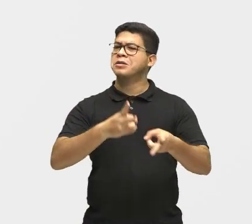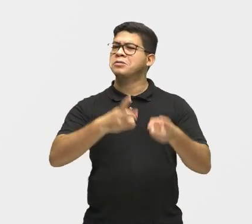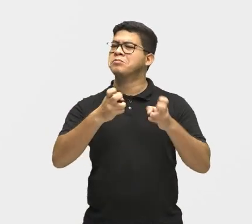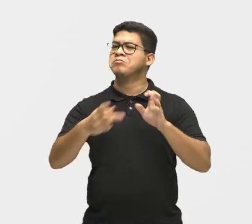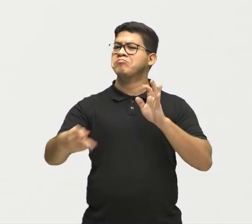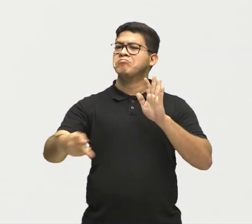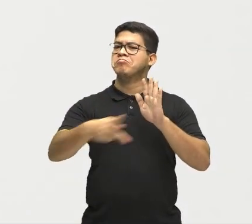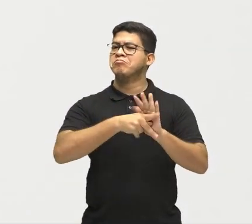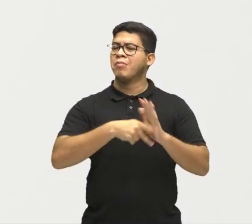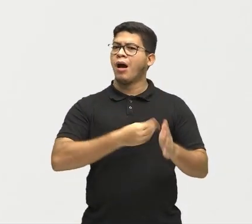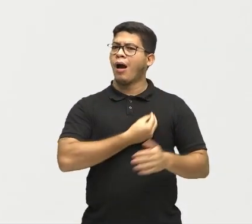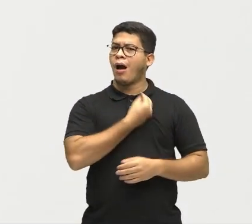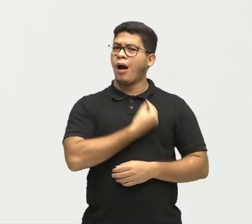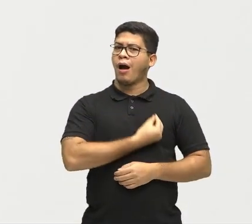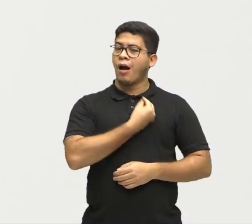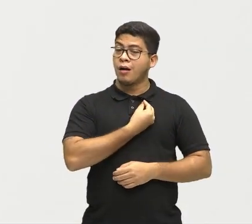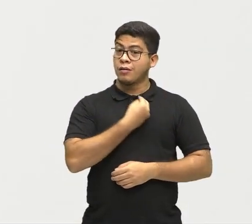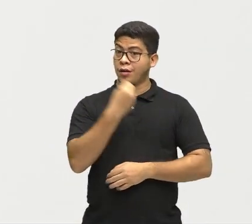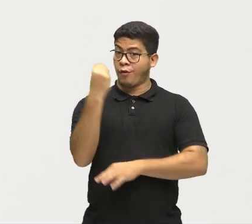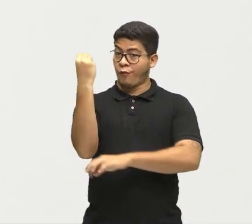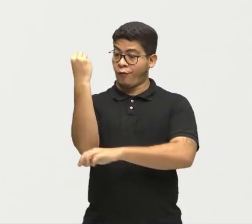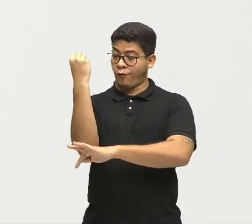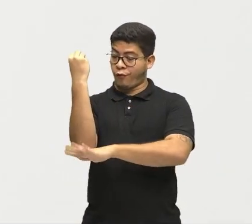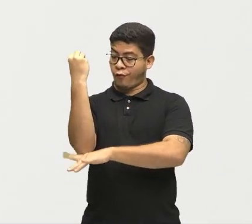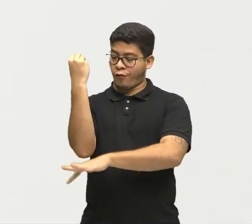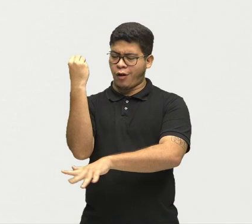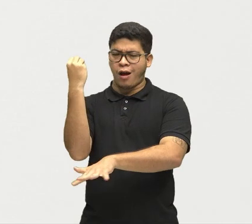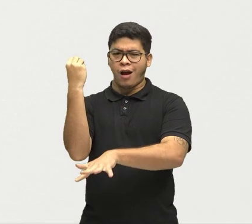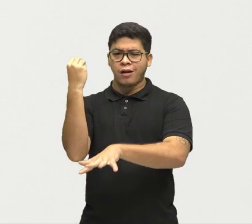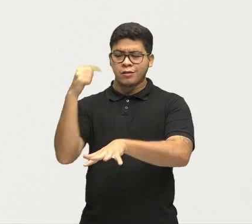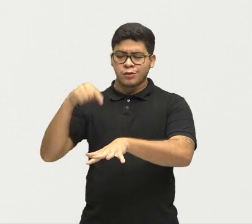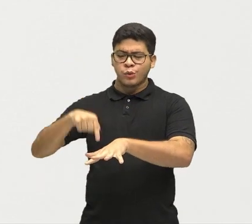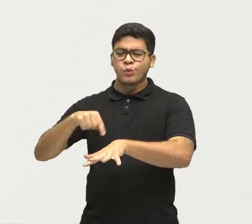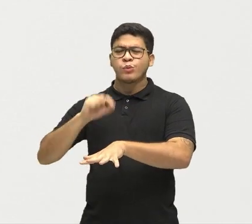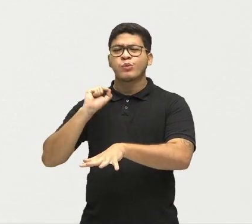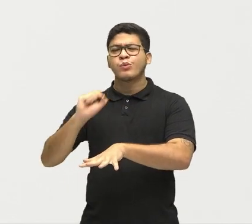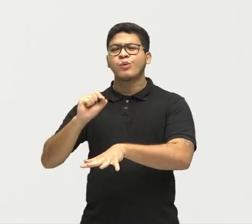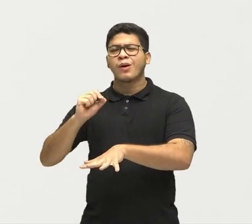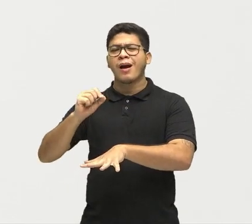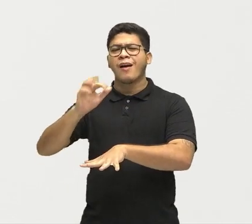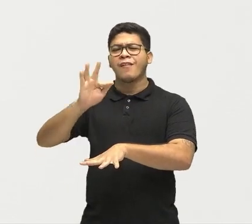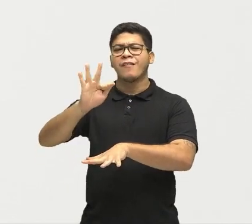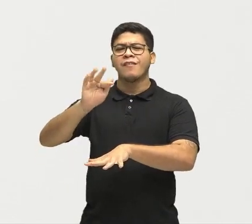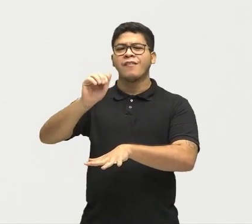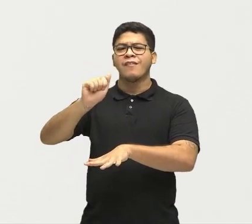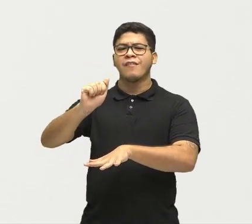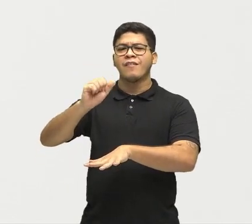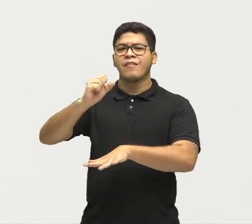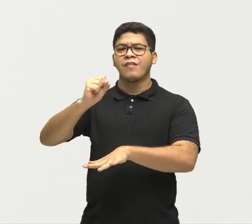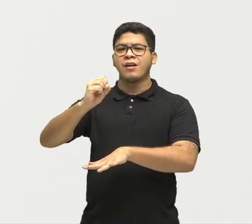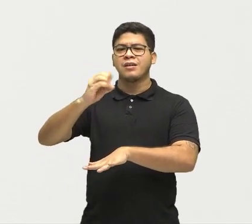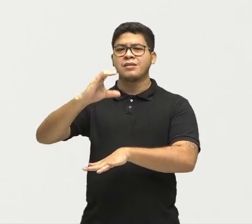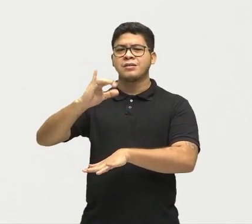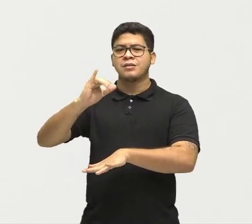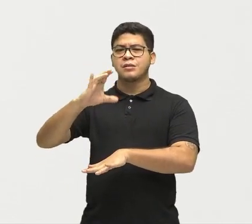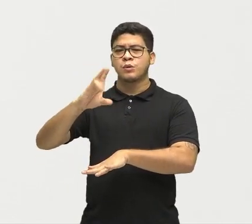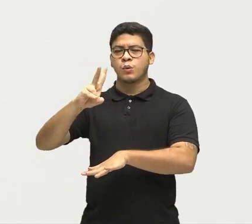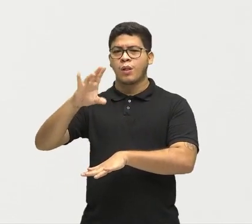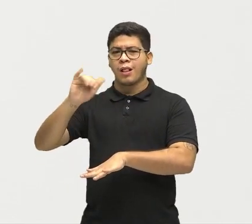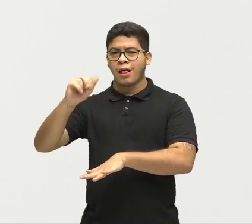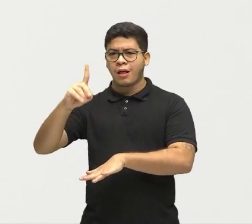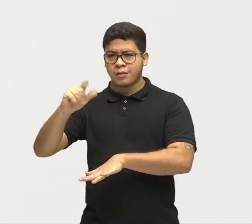presença de raiz fasciculada. O que é essa raiz fasciculada, professora? A gente tem uma planta,